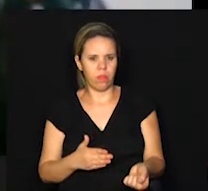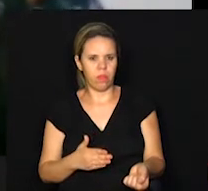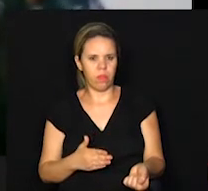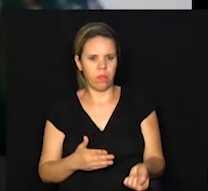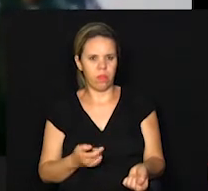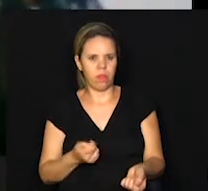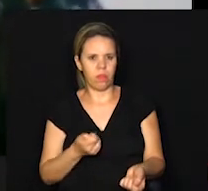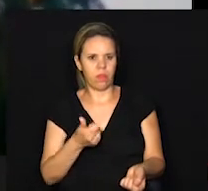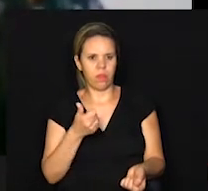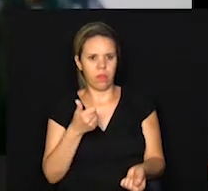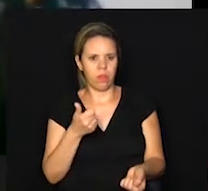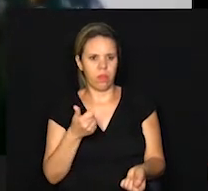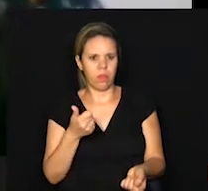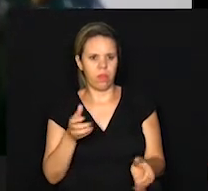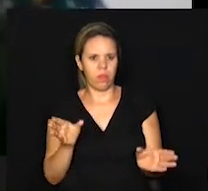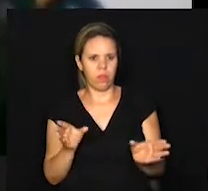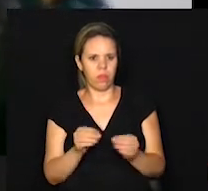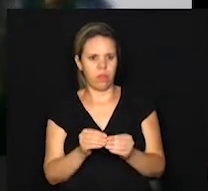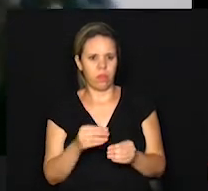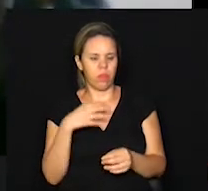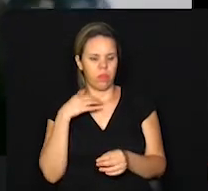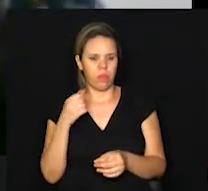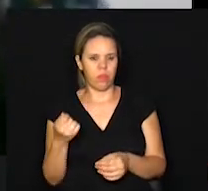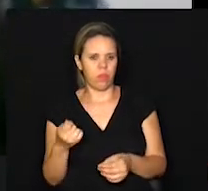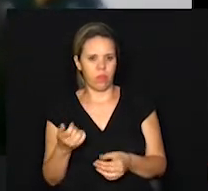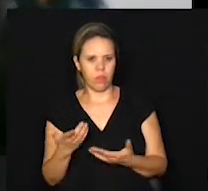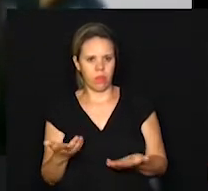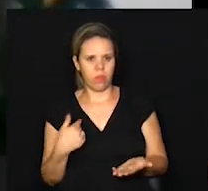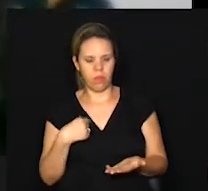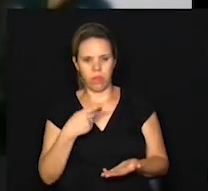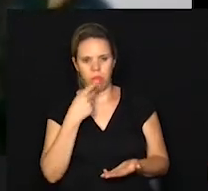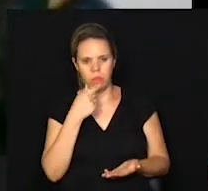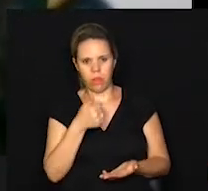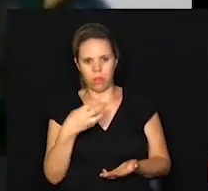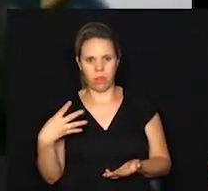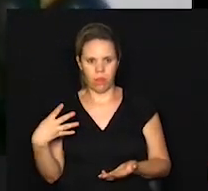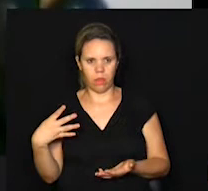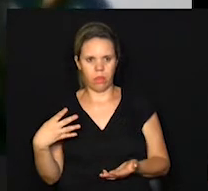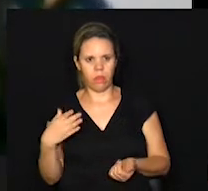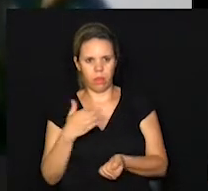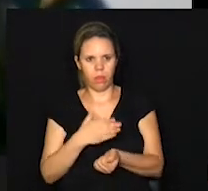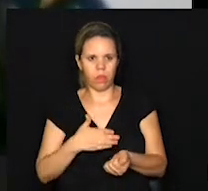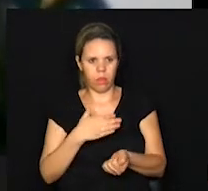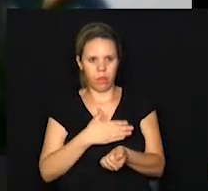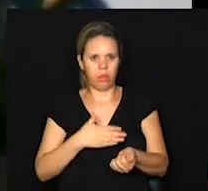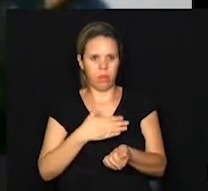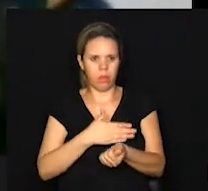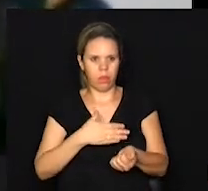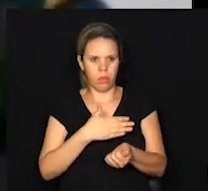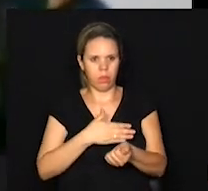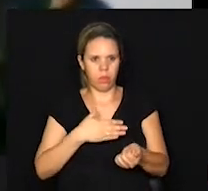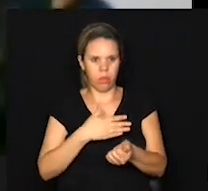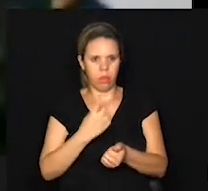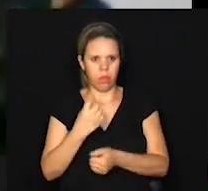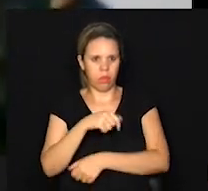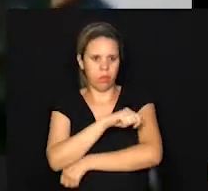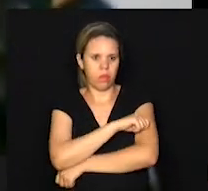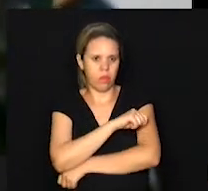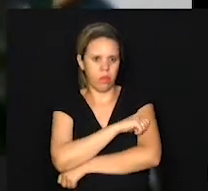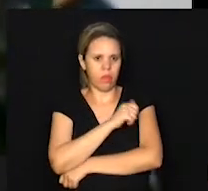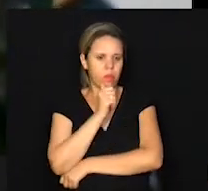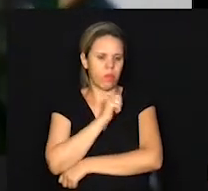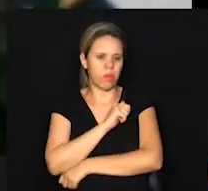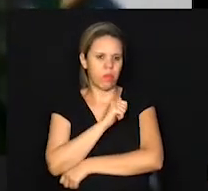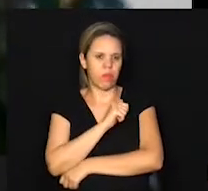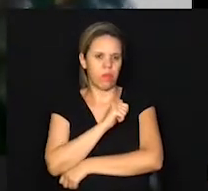de finalmente cometer isso. Eu contei 14 cortes de excitação no pulso de uma aluna.